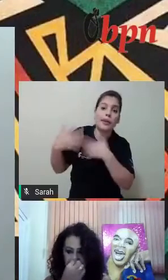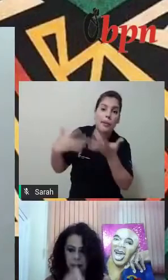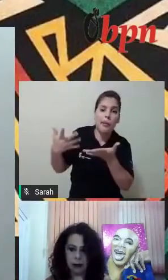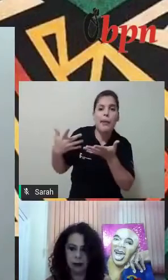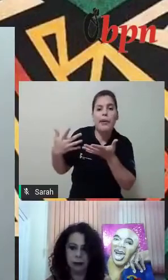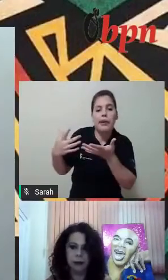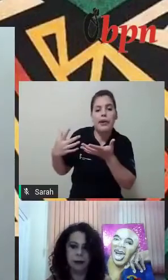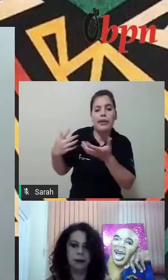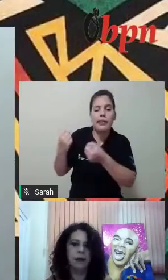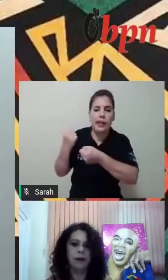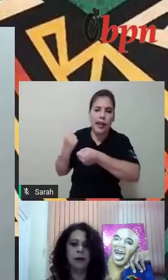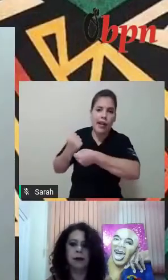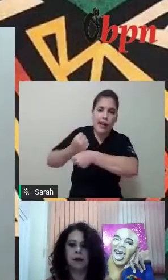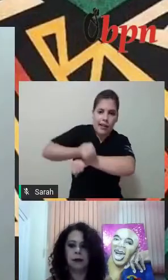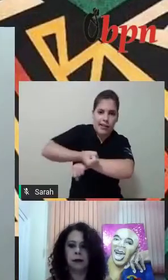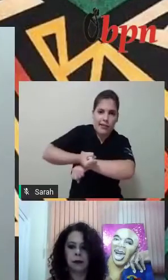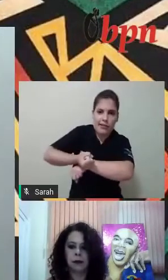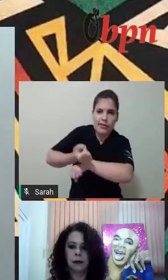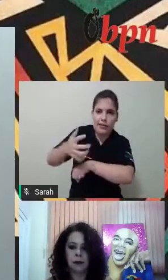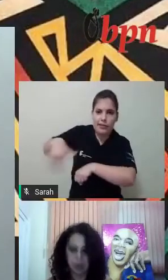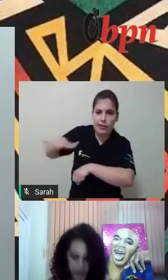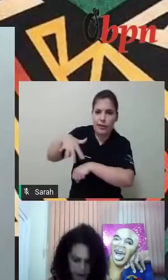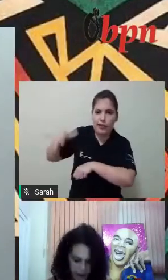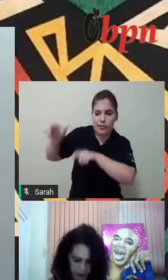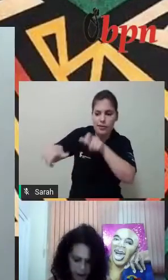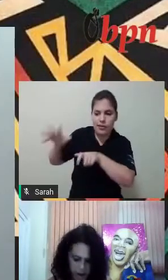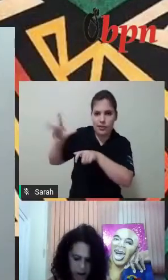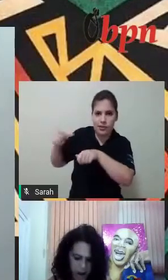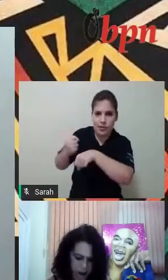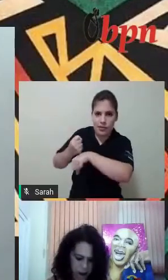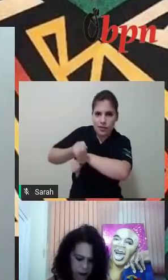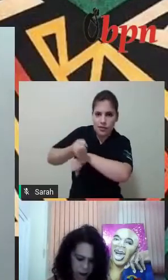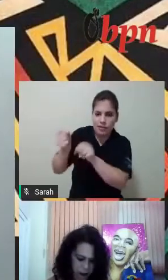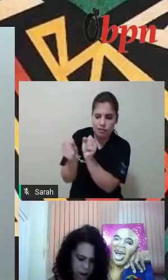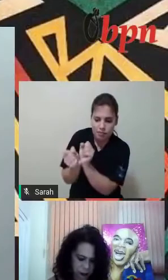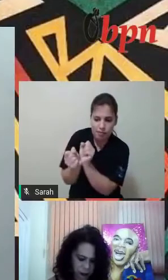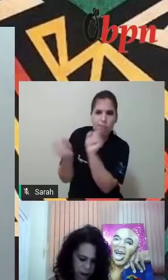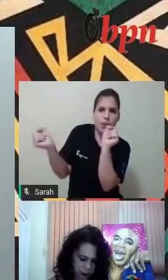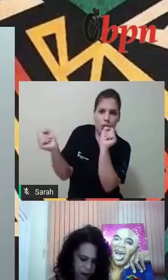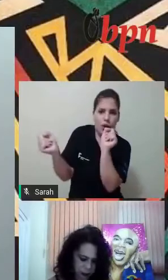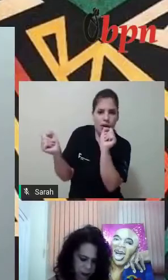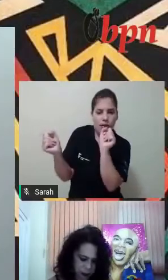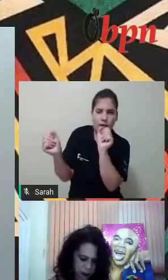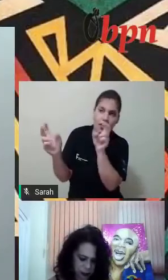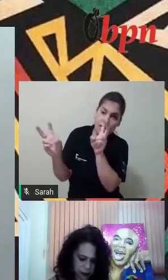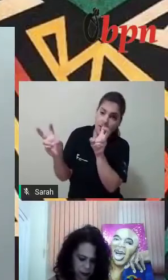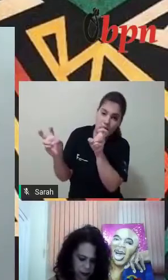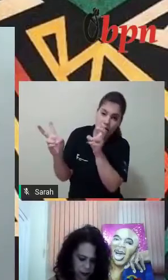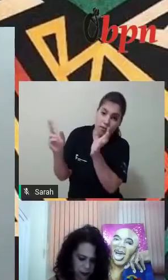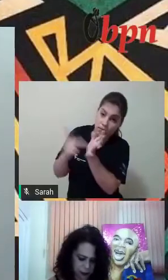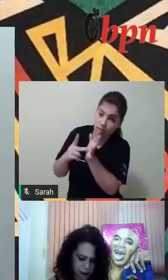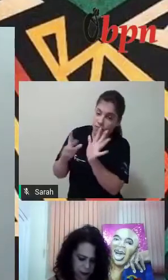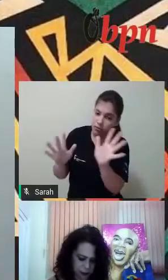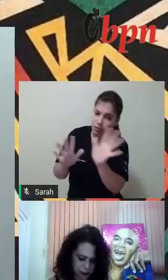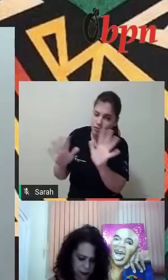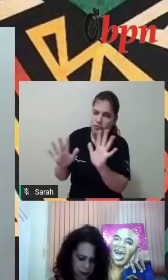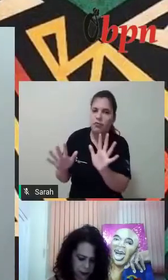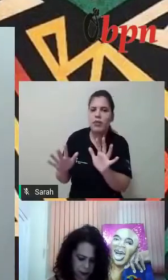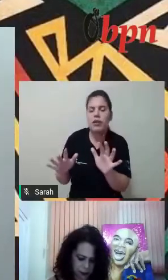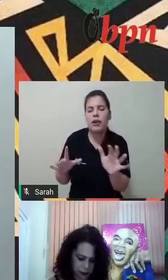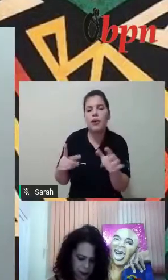aspas. Tem um poema, acho que é de Coelho Neto, acho que é um conto, né? de um negro velho